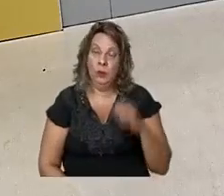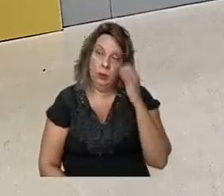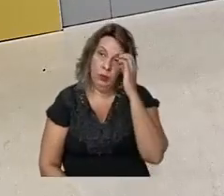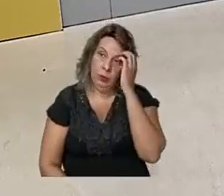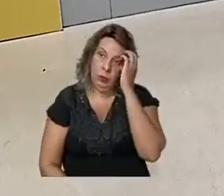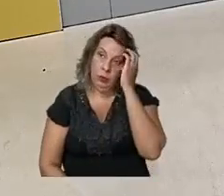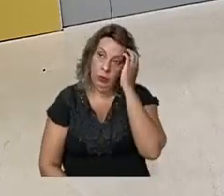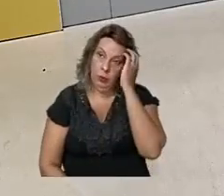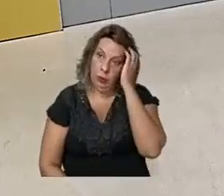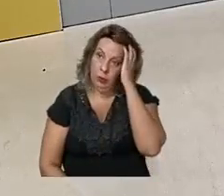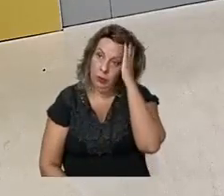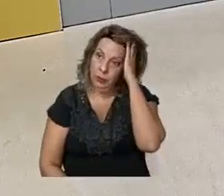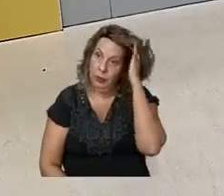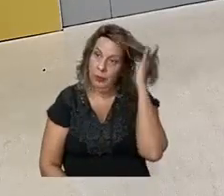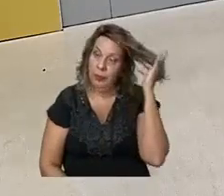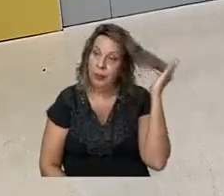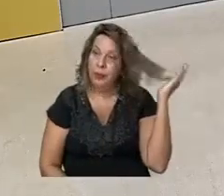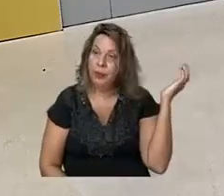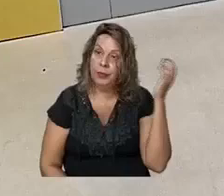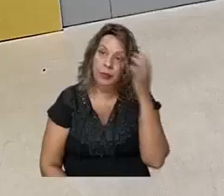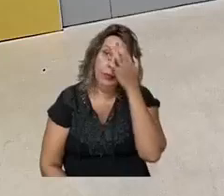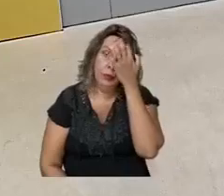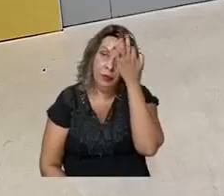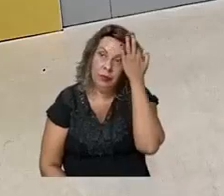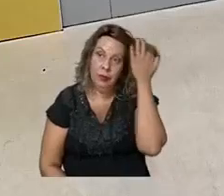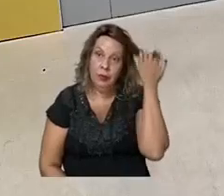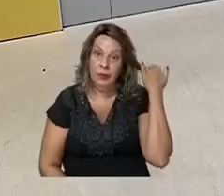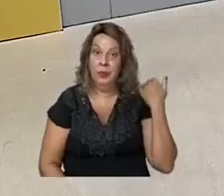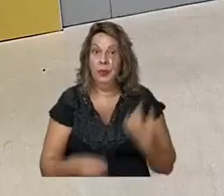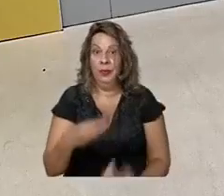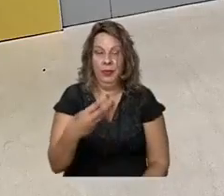35, vamos lá, 35 e